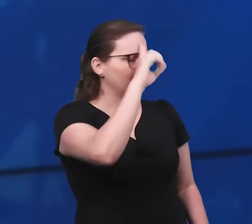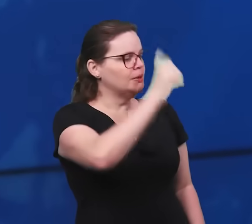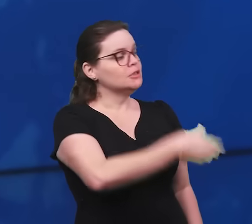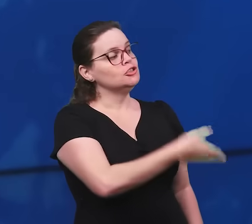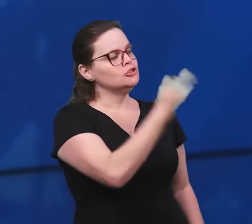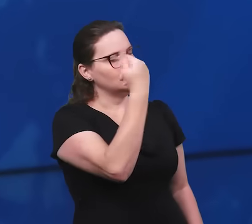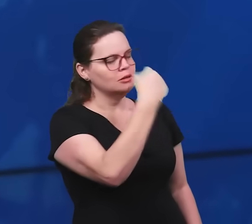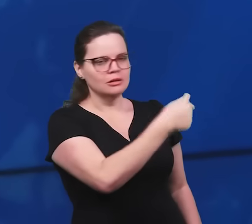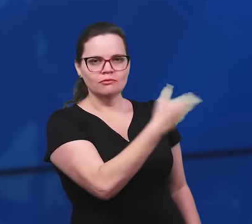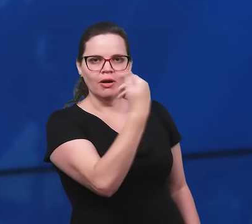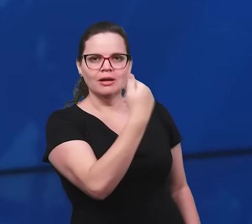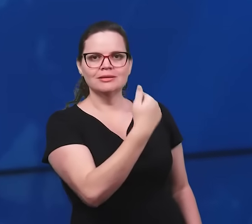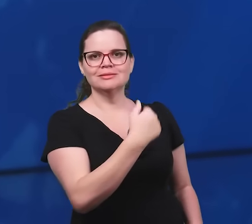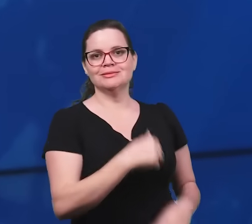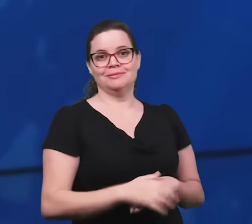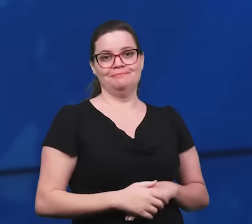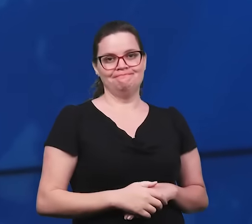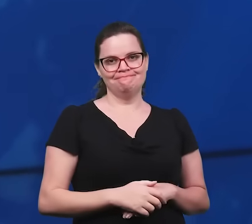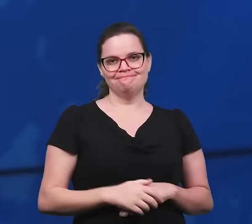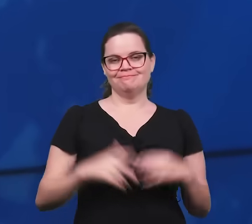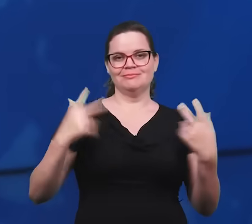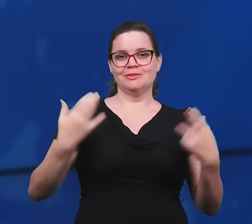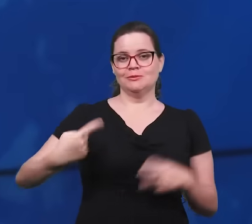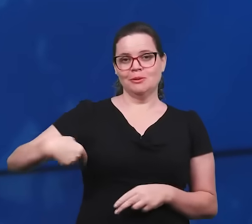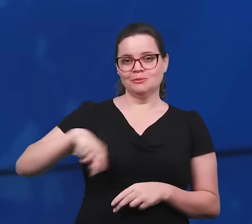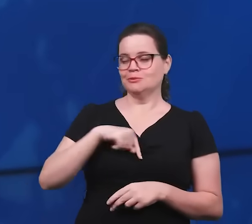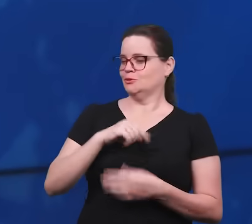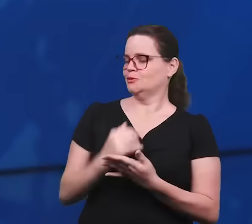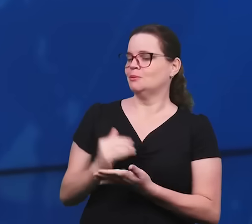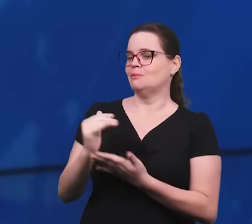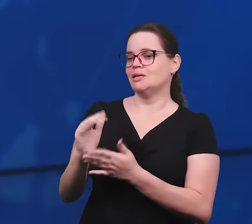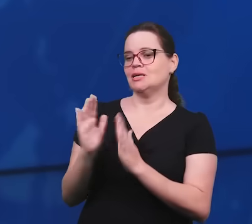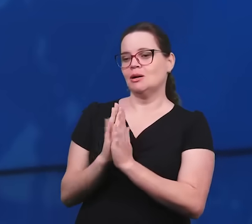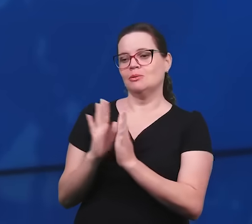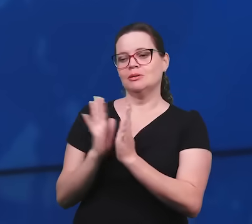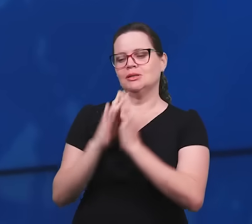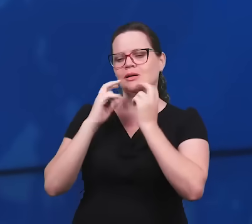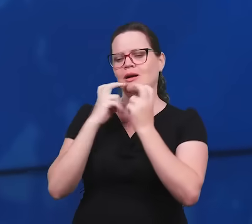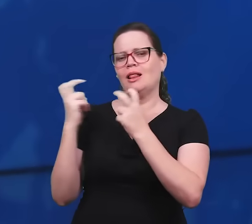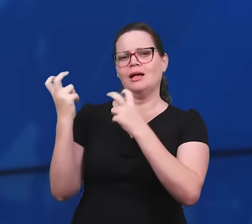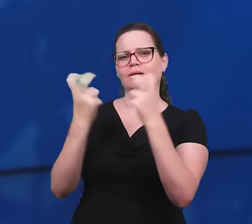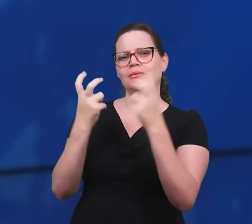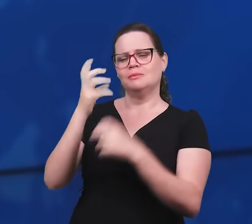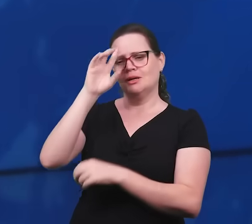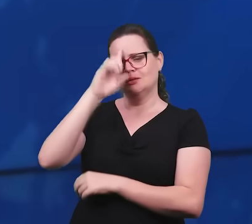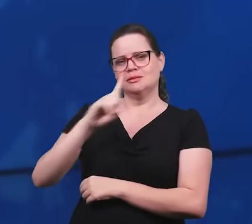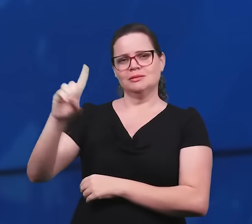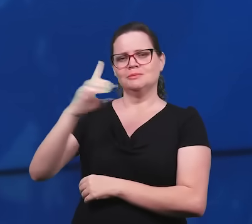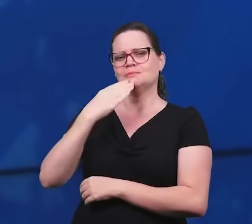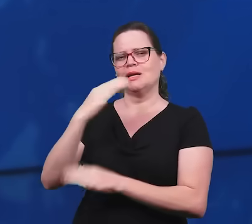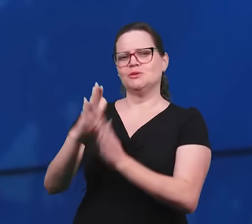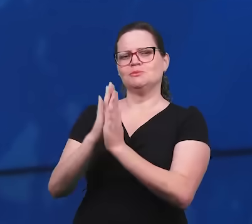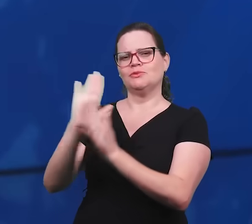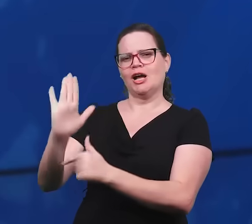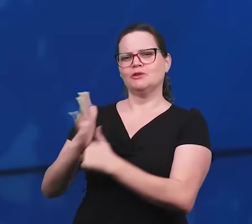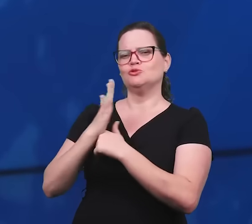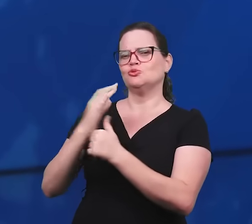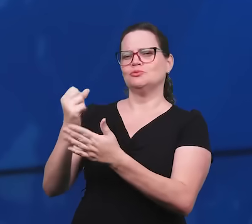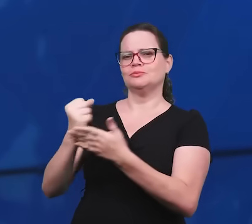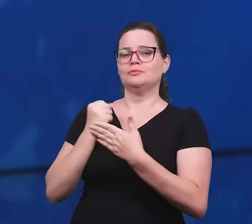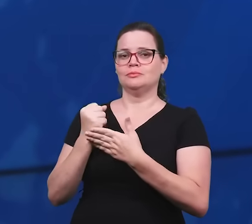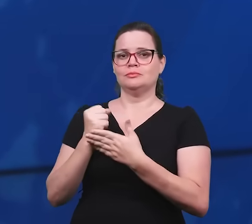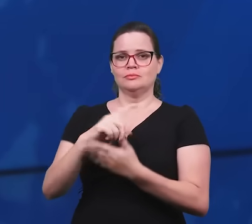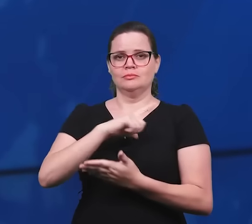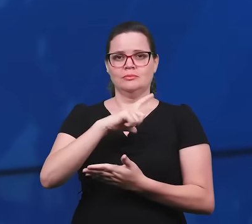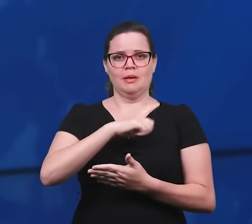Quando nós começamos a buscar a Deus, quando a nossa alma começa a gritar, clamar por socorro,